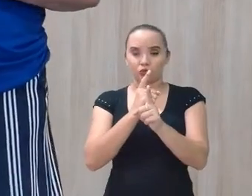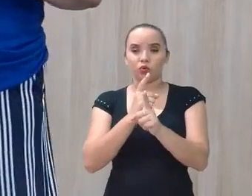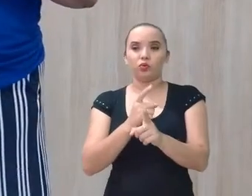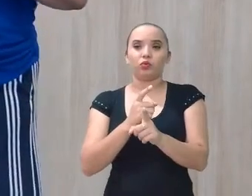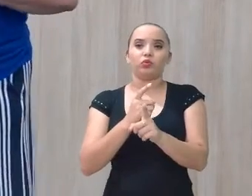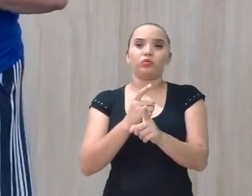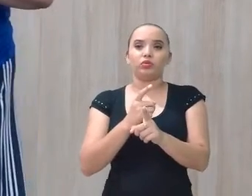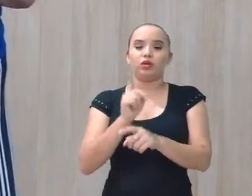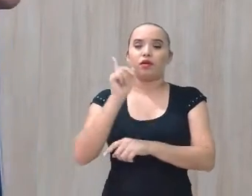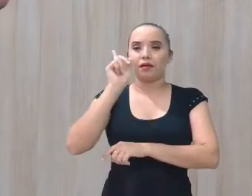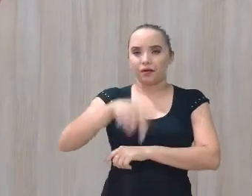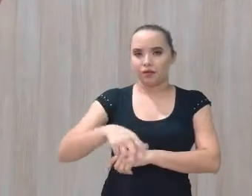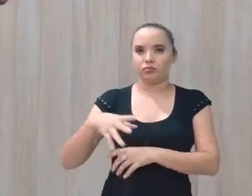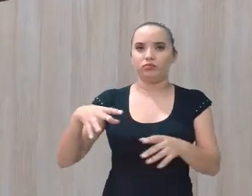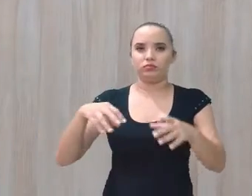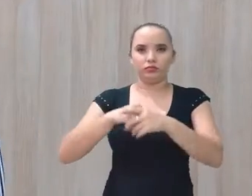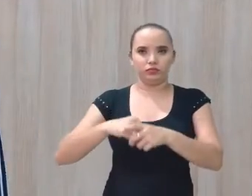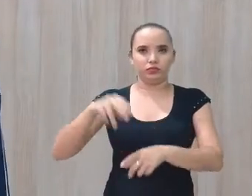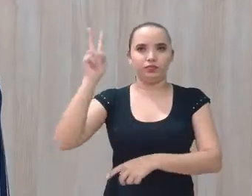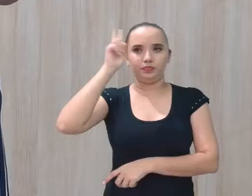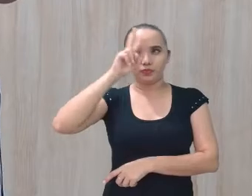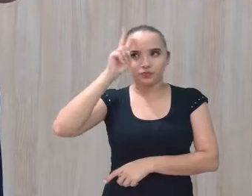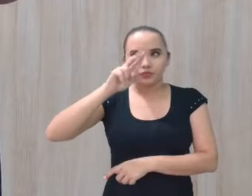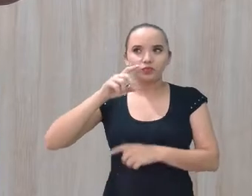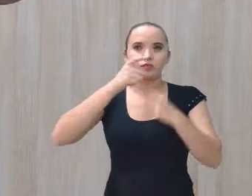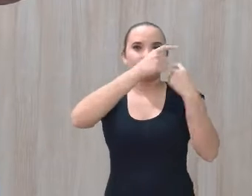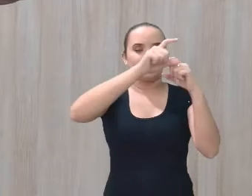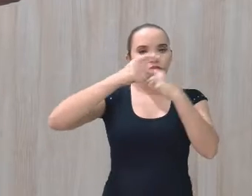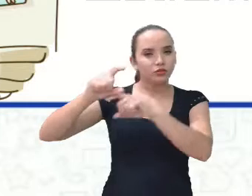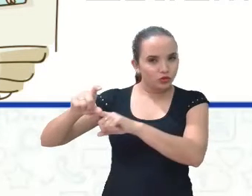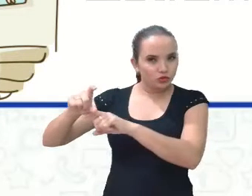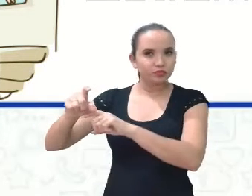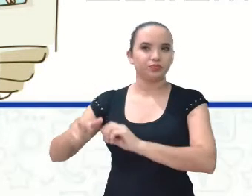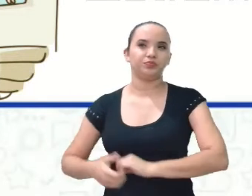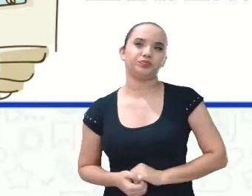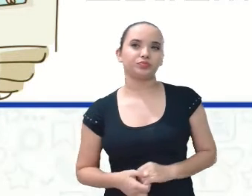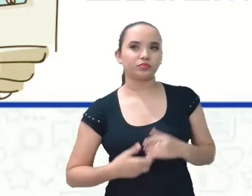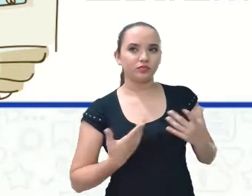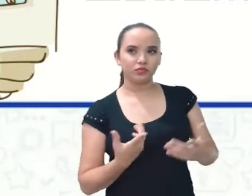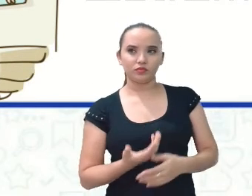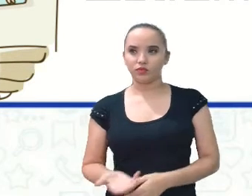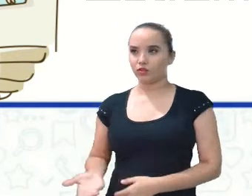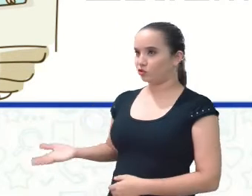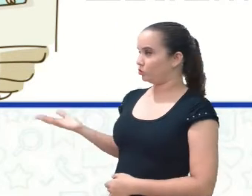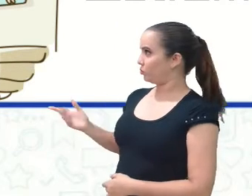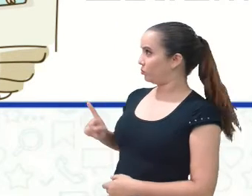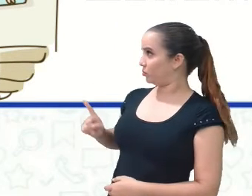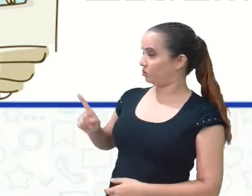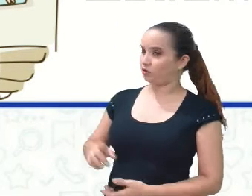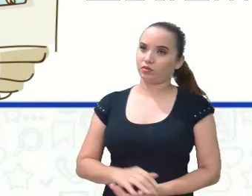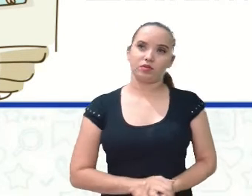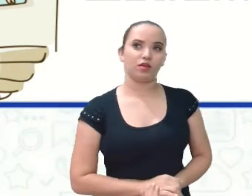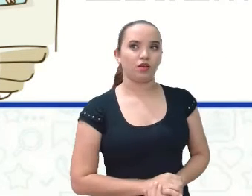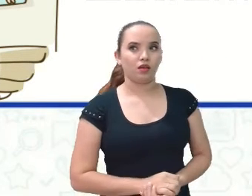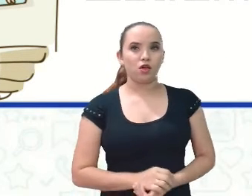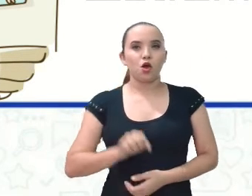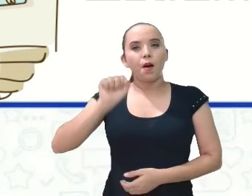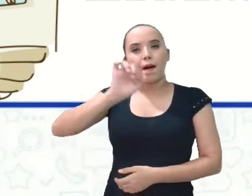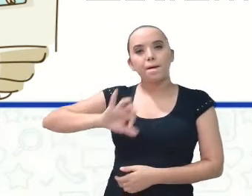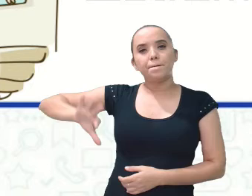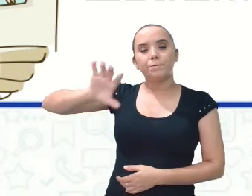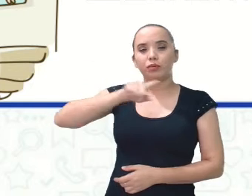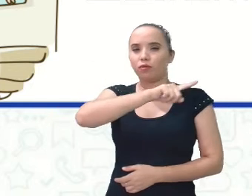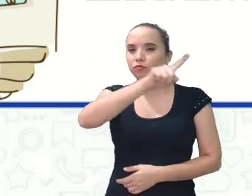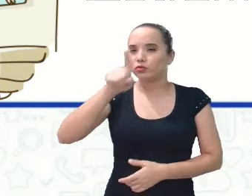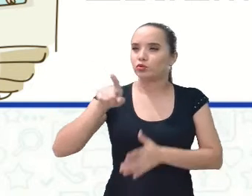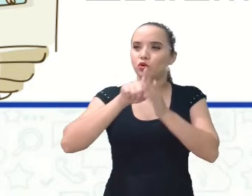utilizadas? São nas histórias em quadrinhos. E aí eu coloquei um QR Code para vocês pesquisarem